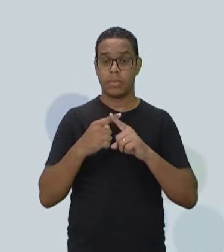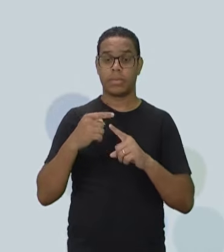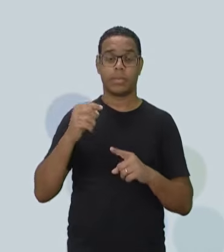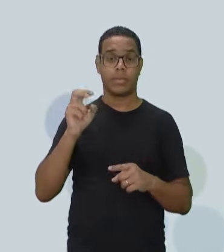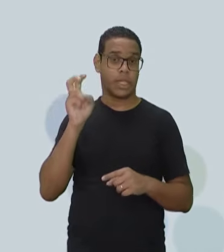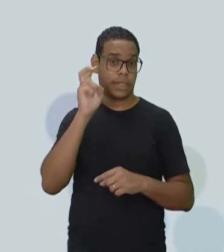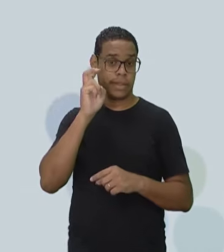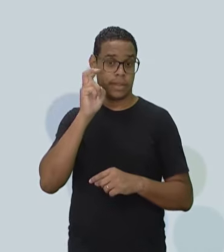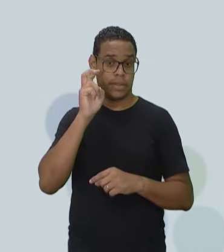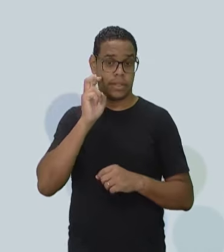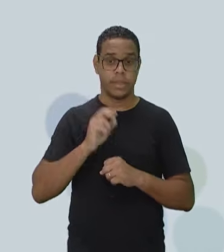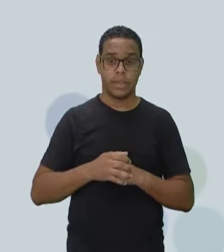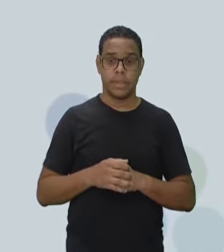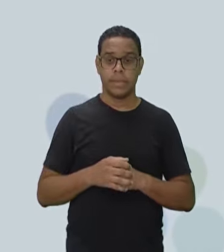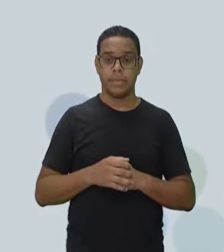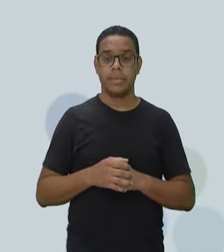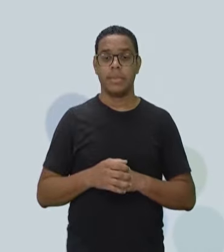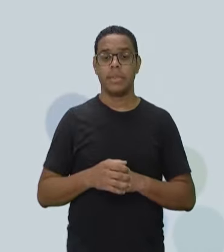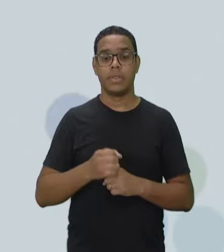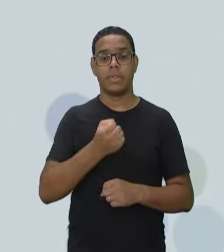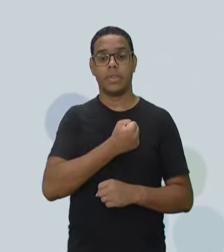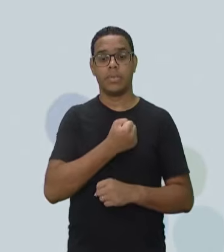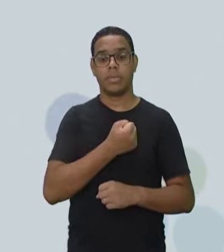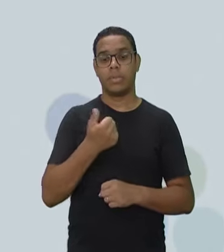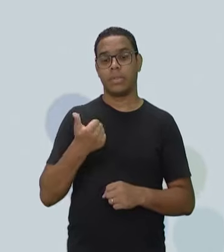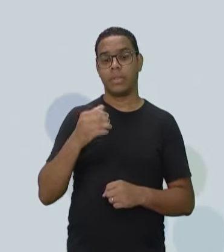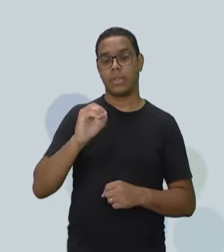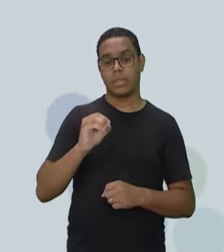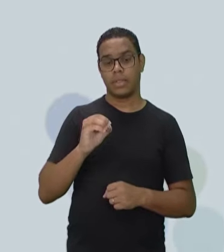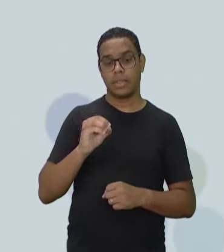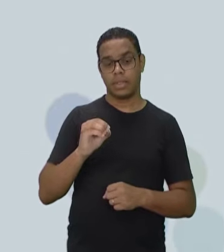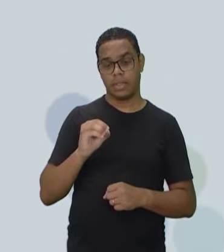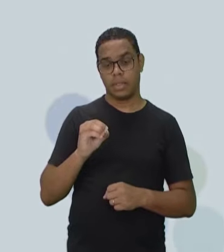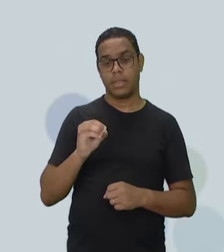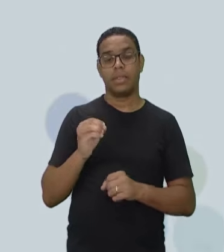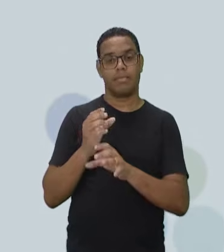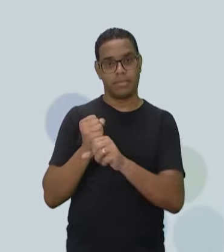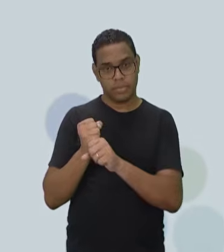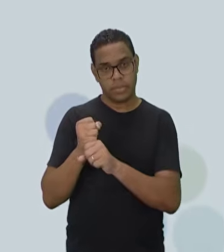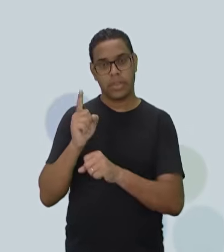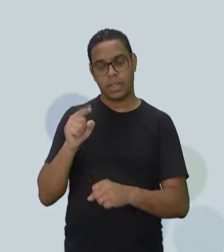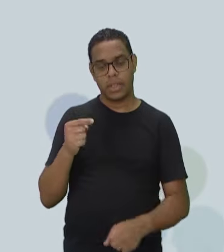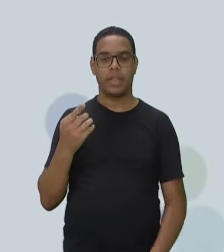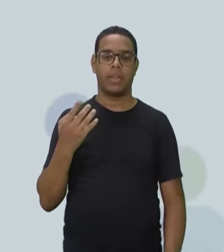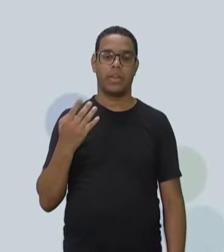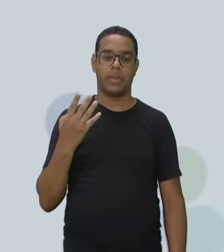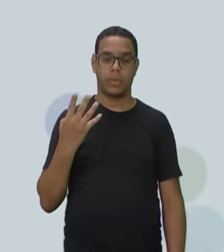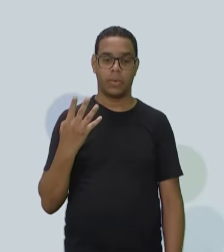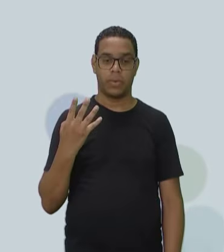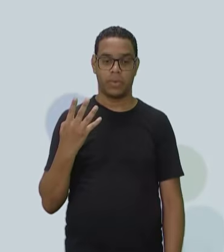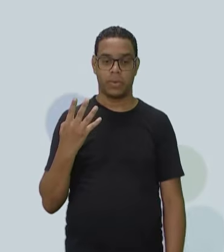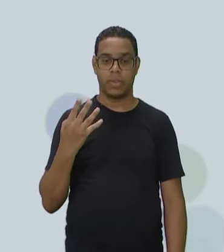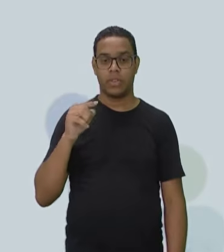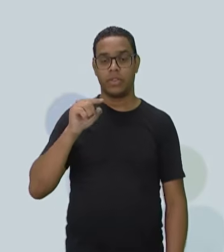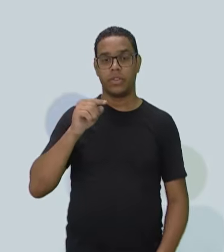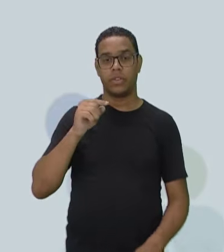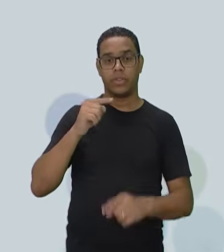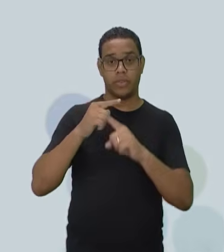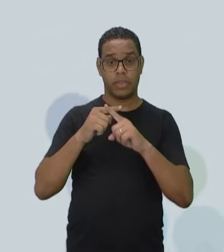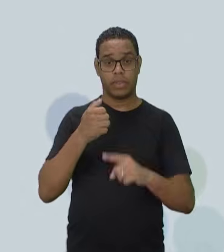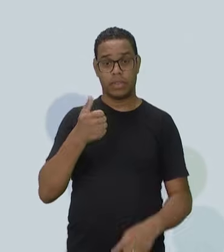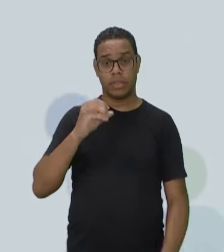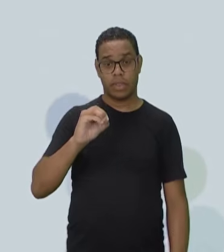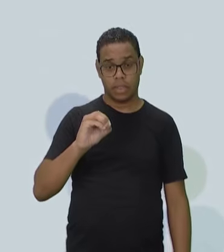da quinta-feira pelo número 10. E aí ficaríamos com 4 vezes